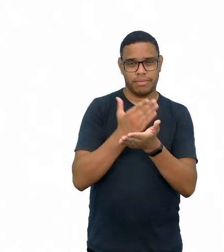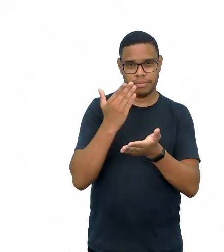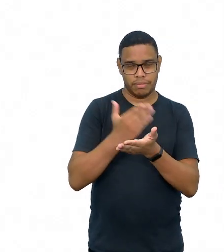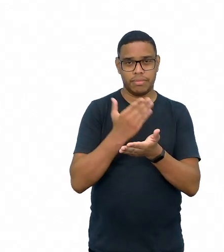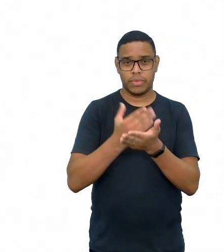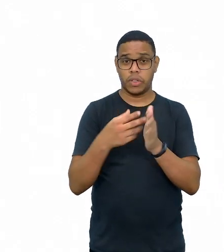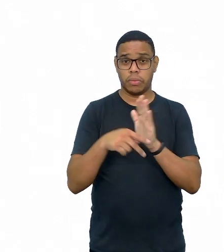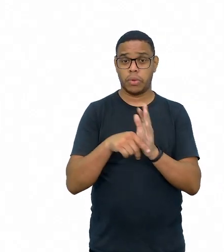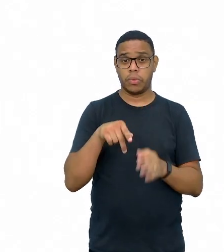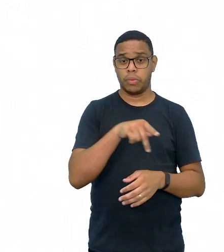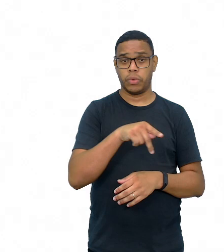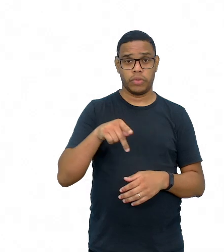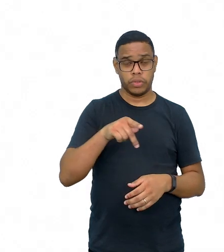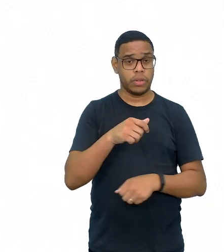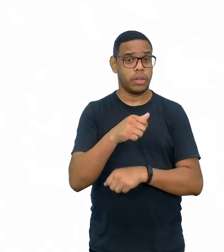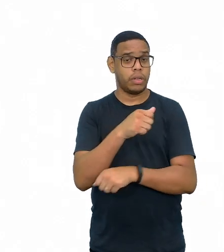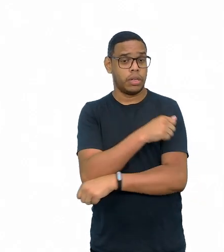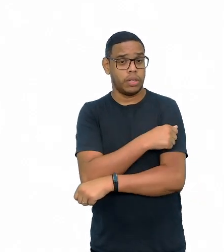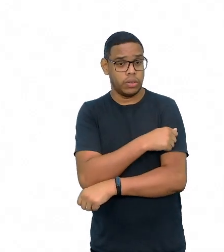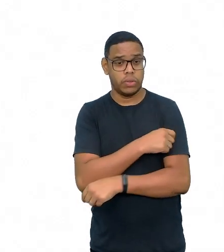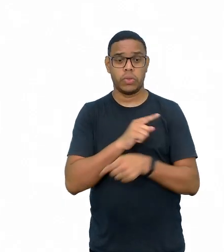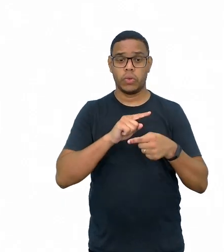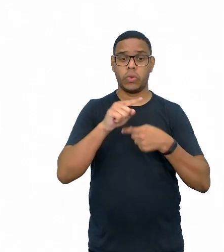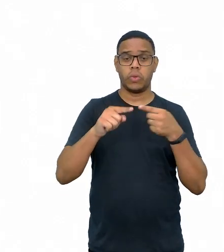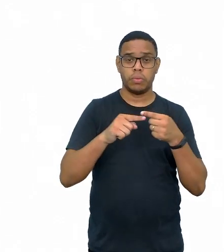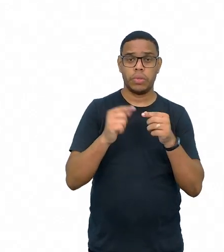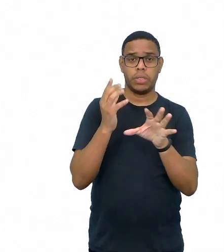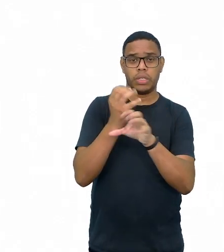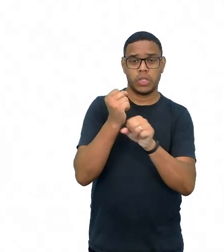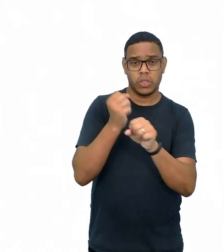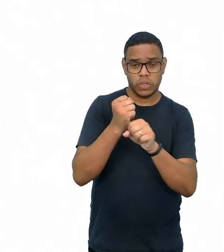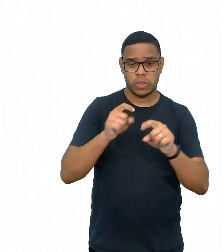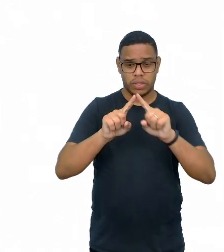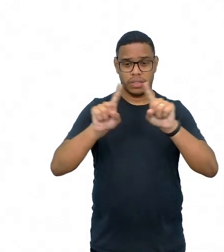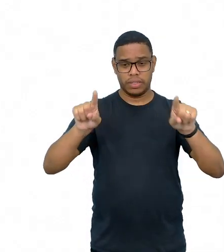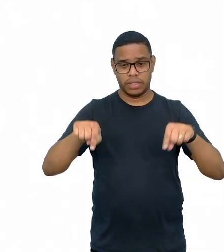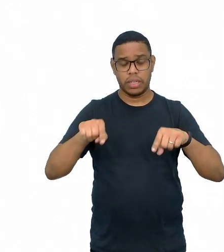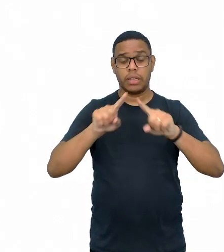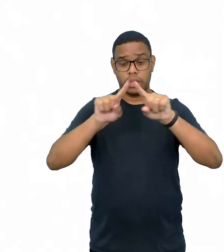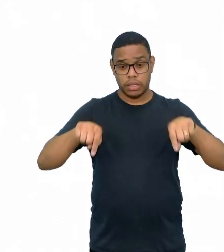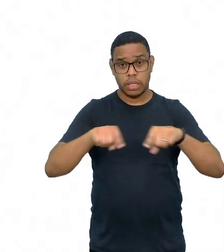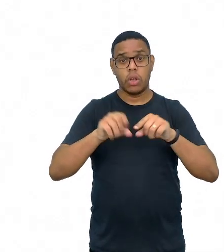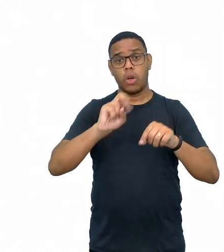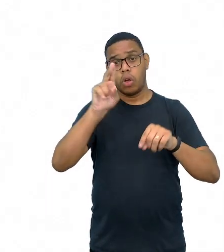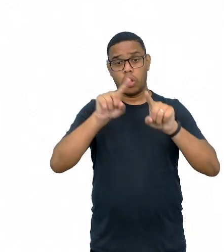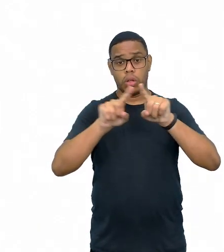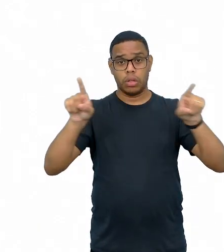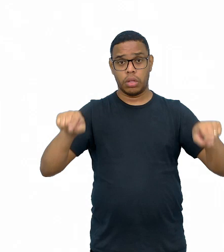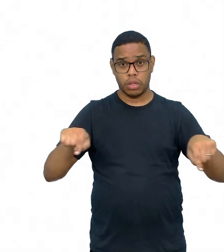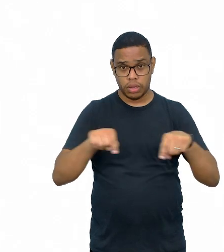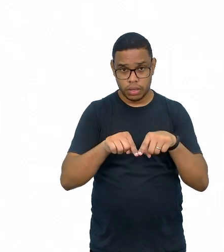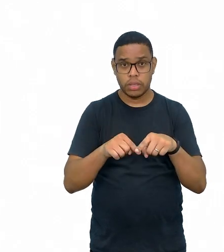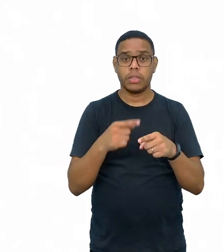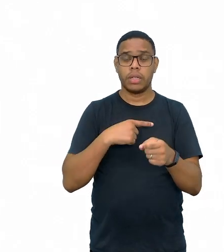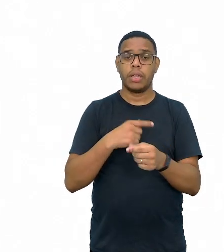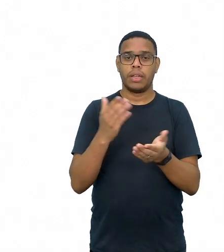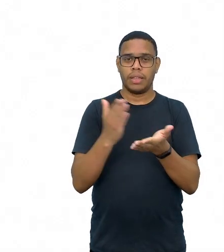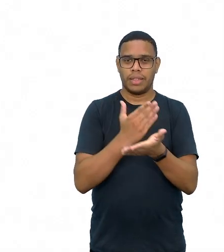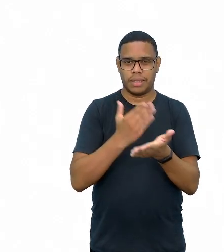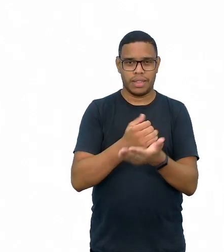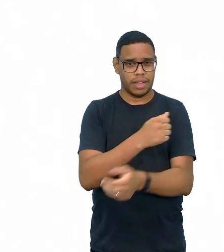do professor ou do aluno, os objetivos cálculos com triângulos retângulos. Nós temos aqui no caderno do